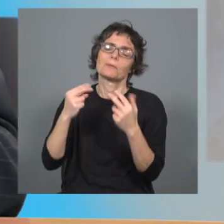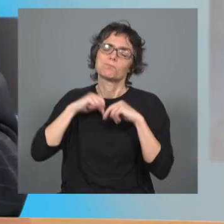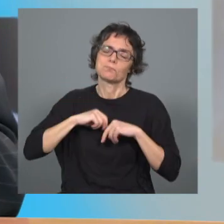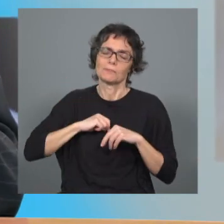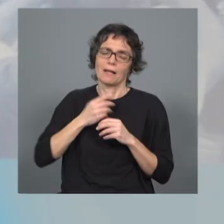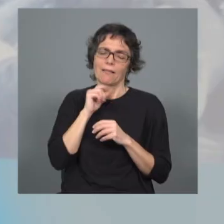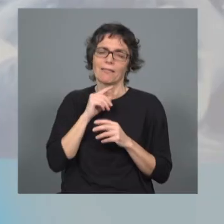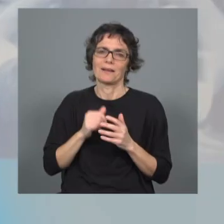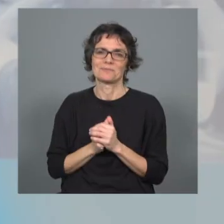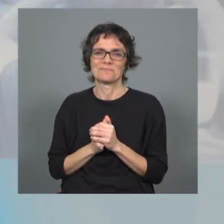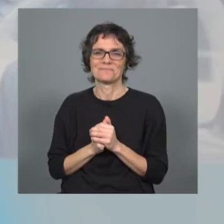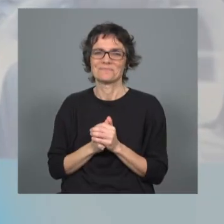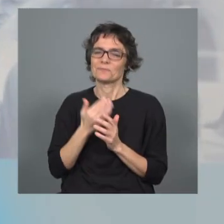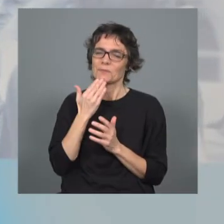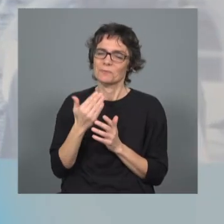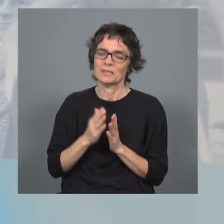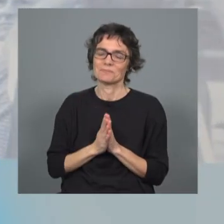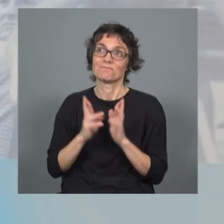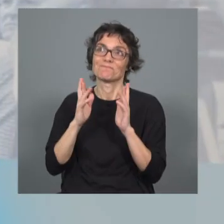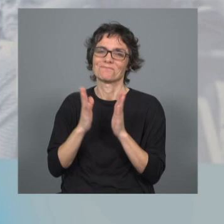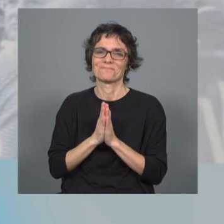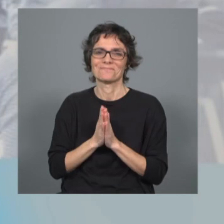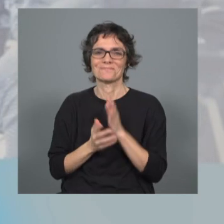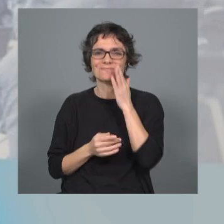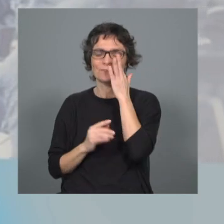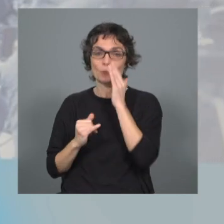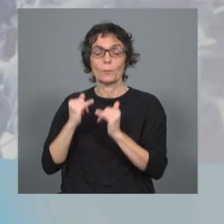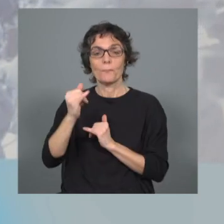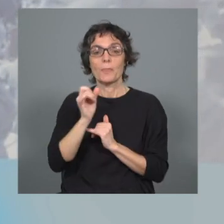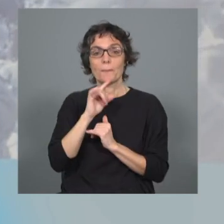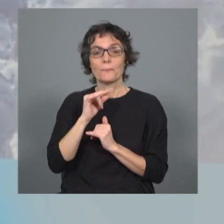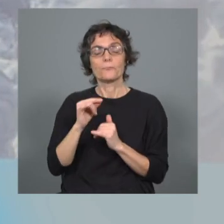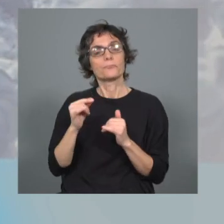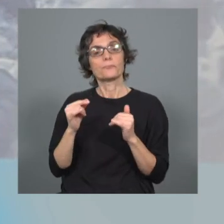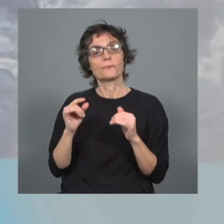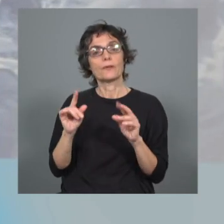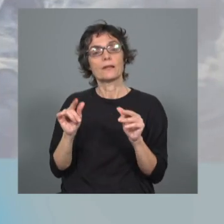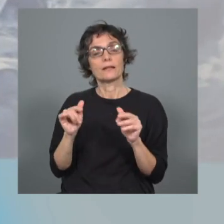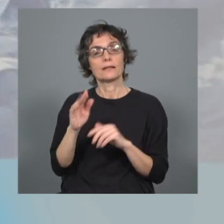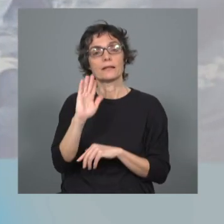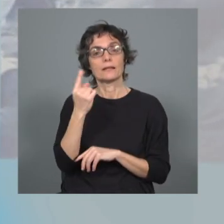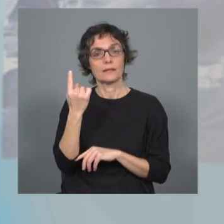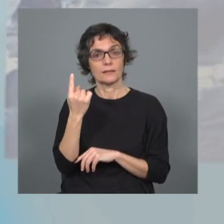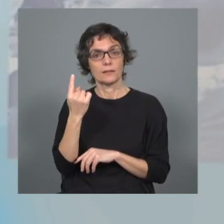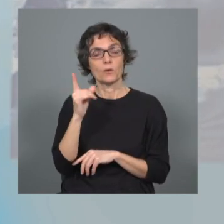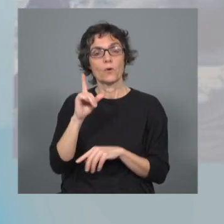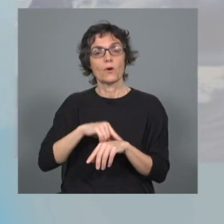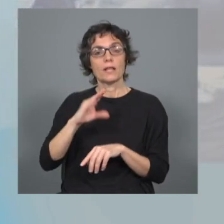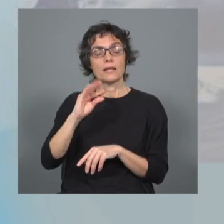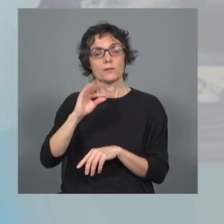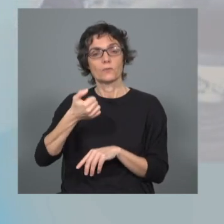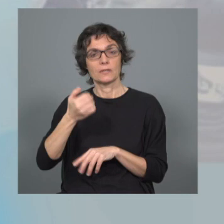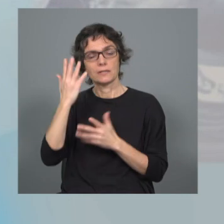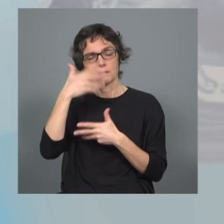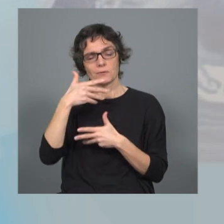Muito obrigado, que assim seja de facto que aconteça. Mais logo, acompanhe a nossa emissão na rádio, na Antena 1, quando forem